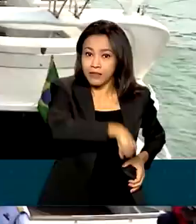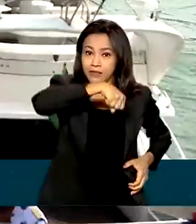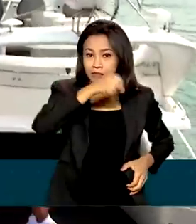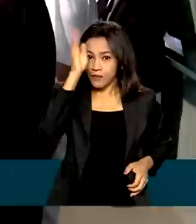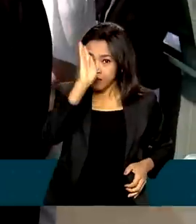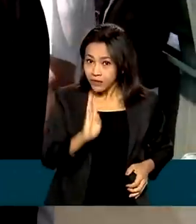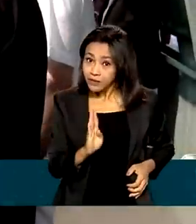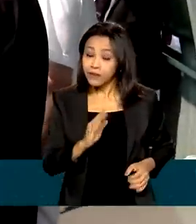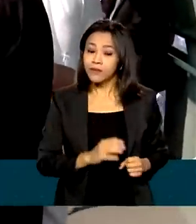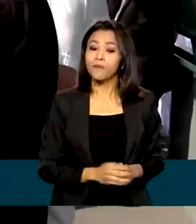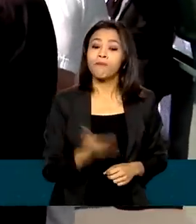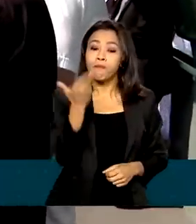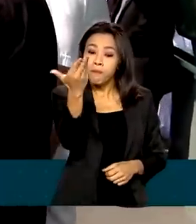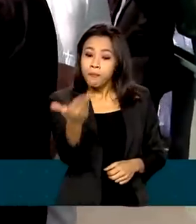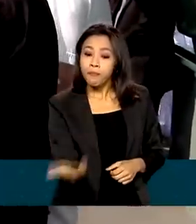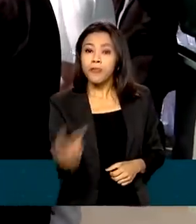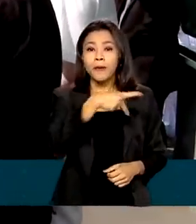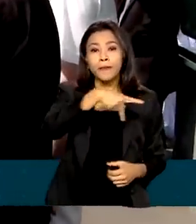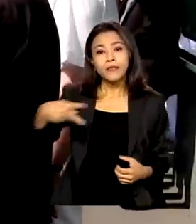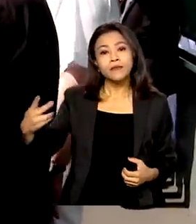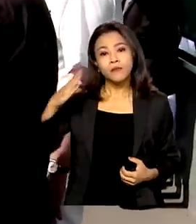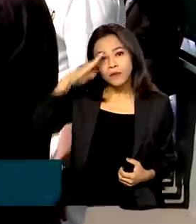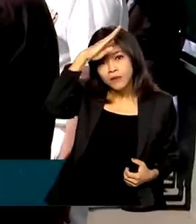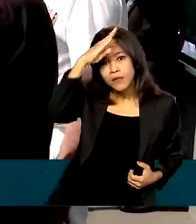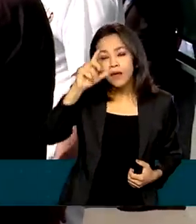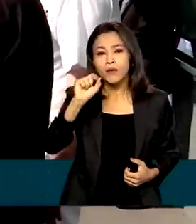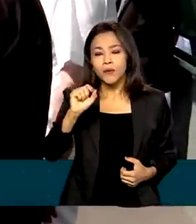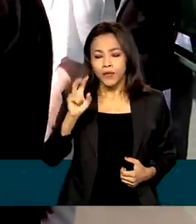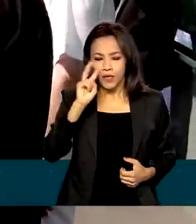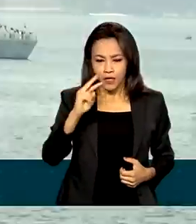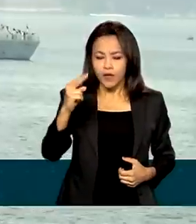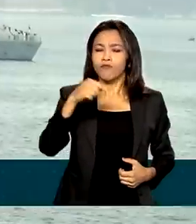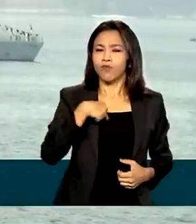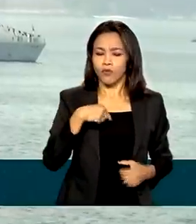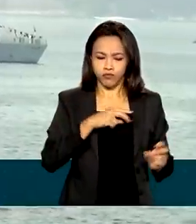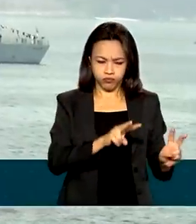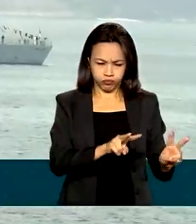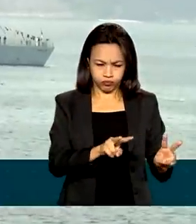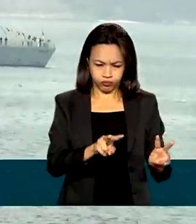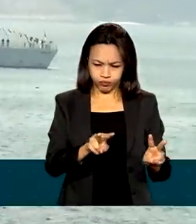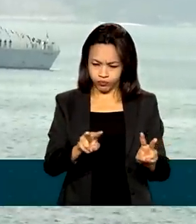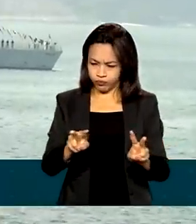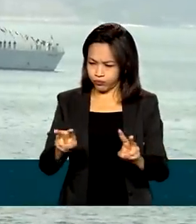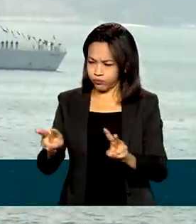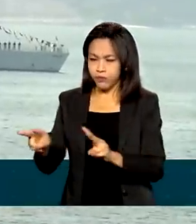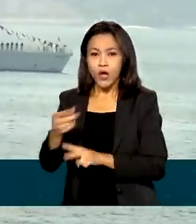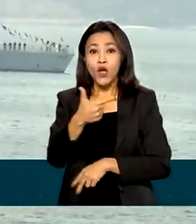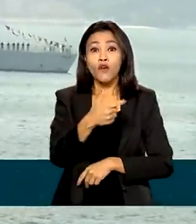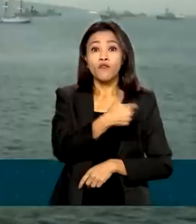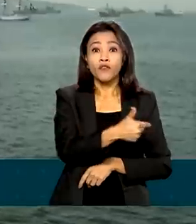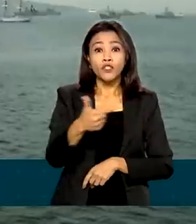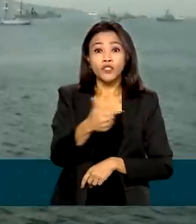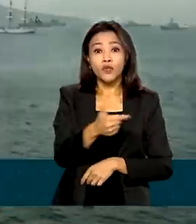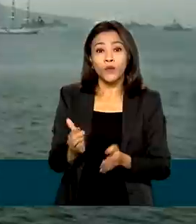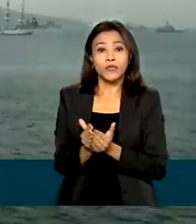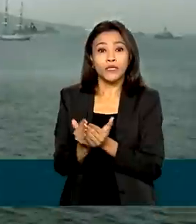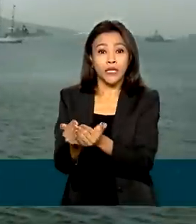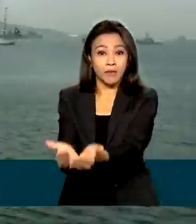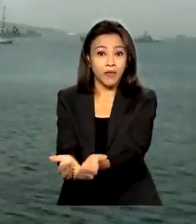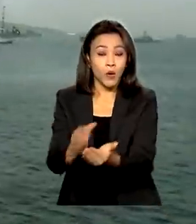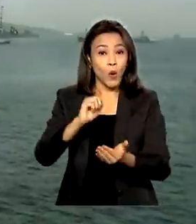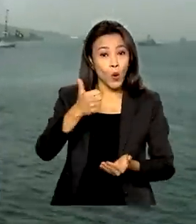do Brasil, o presidente Jair Bolsonaro passou em revista 22 navios, 11 brasileiros e